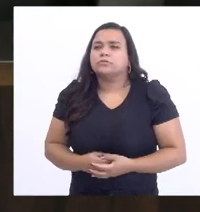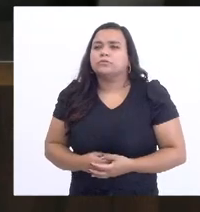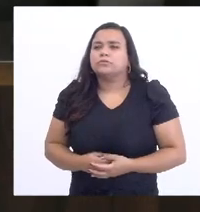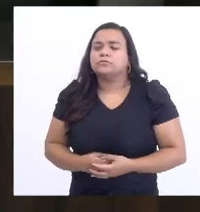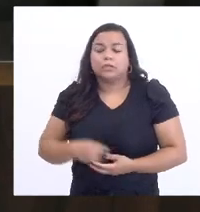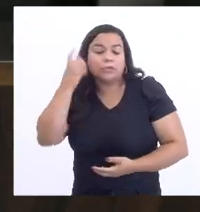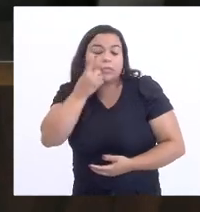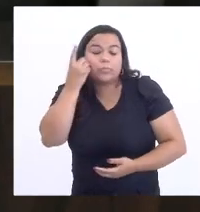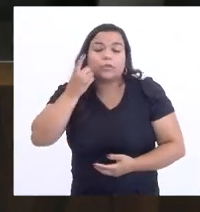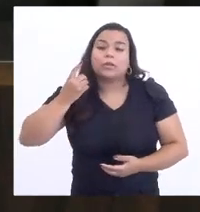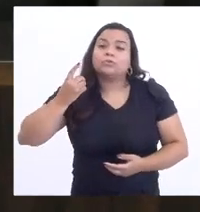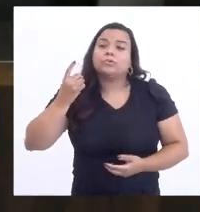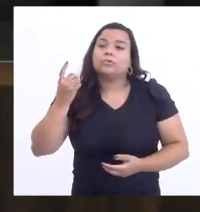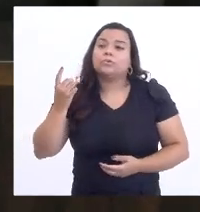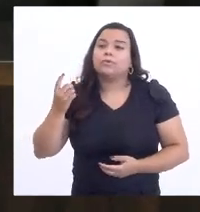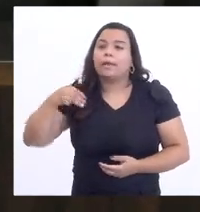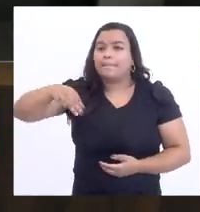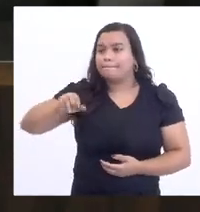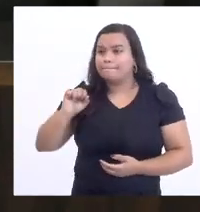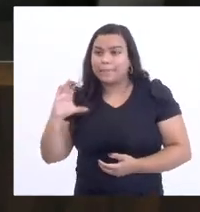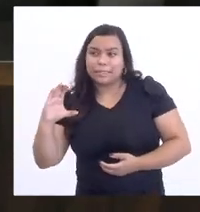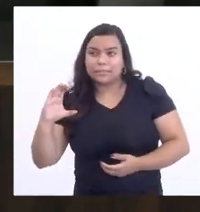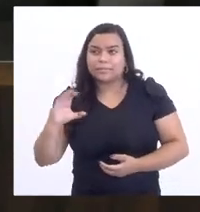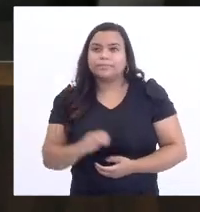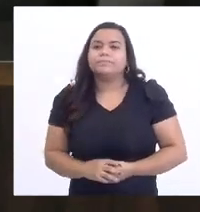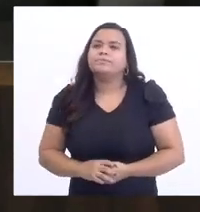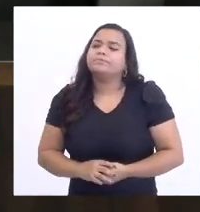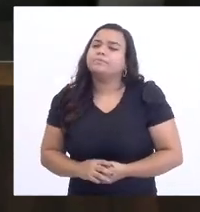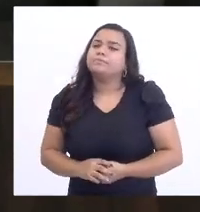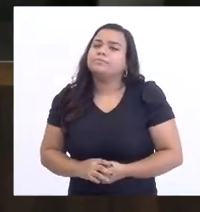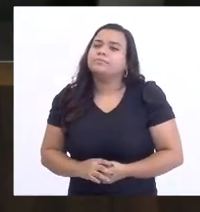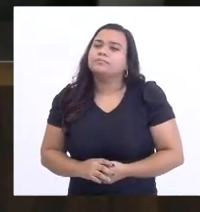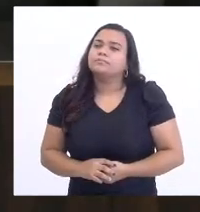Deputado Carlos Mink. Deputado Carlos Mink.